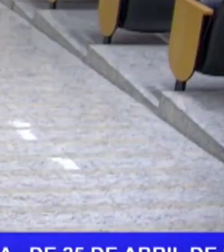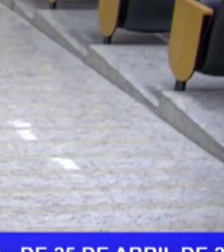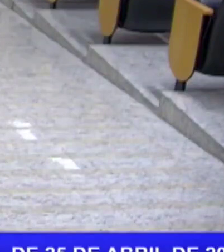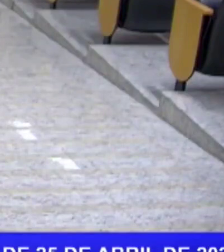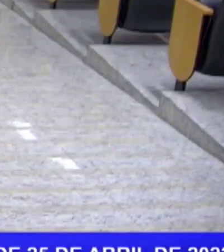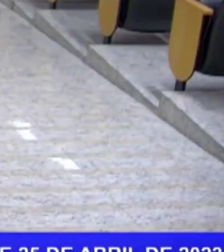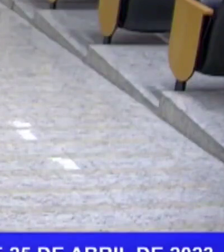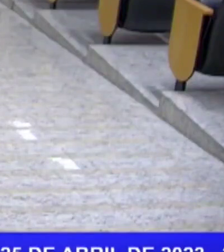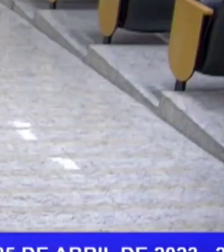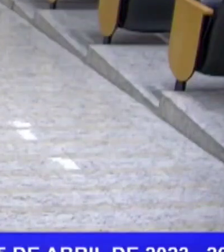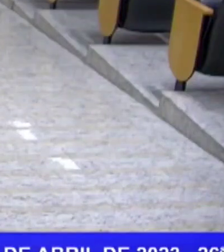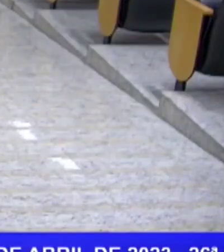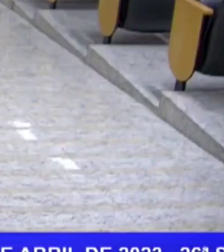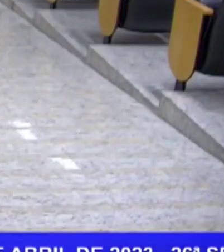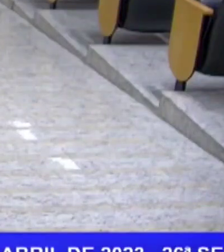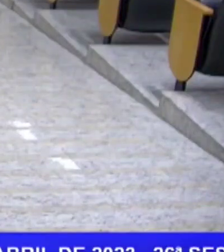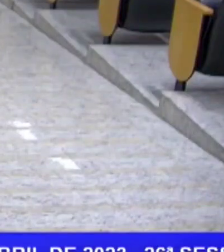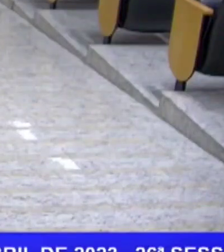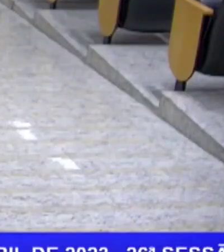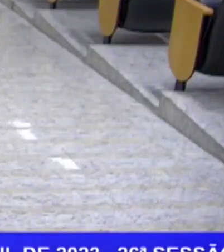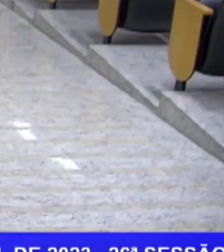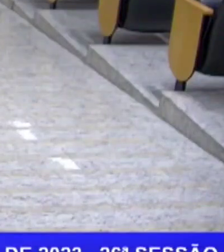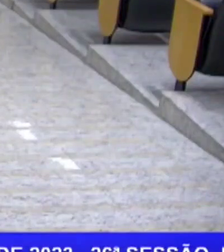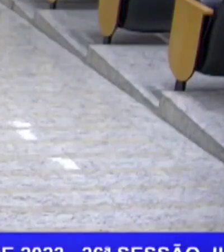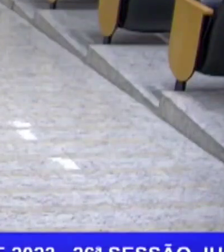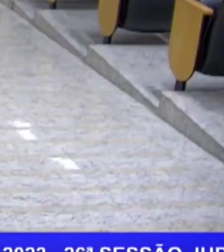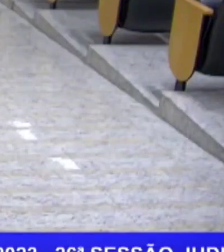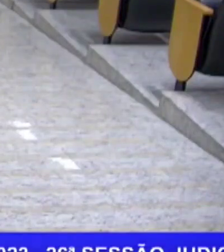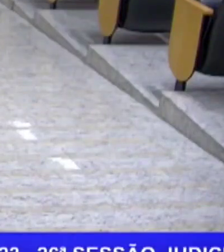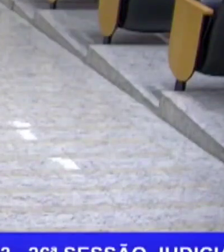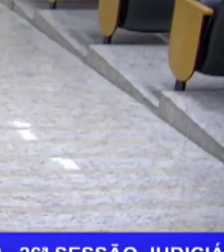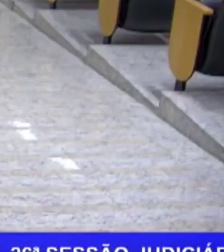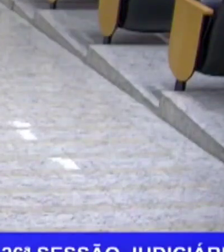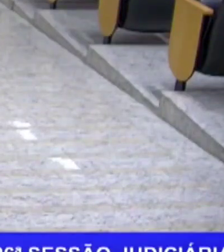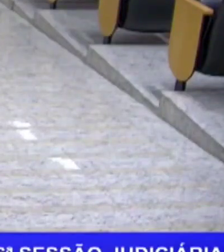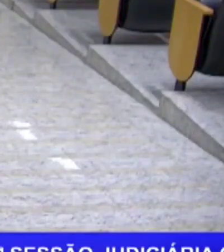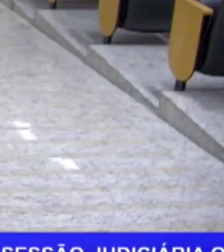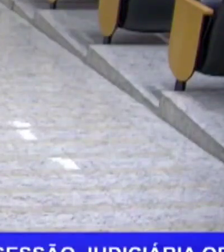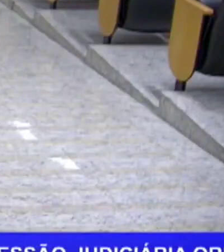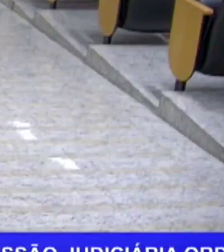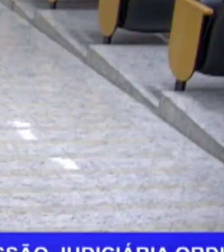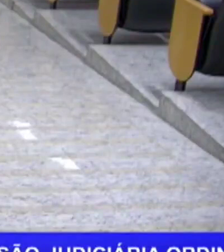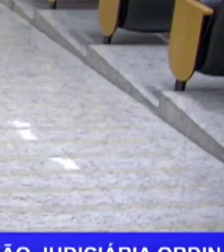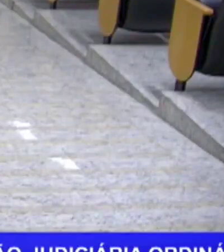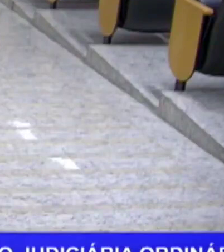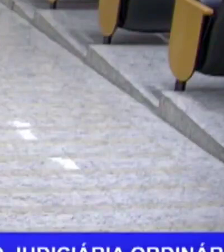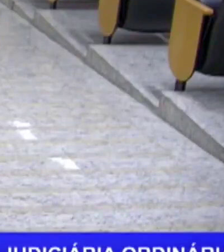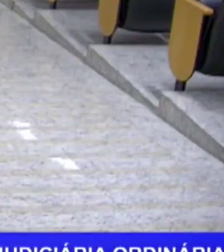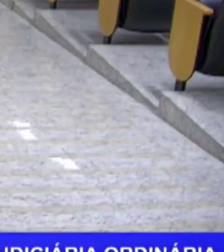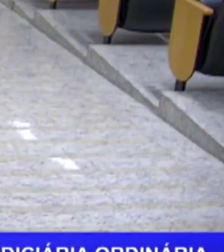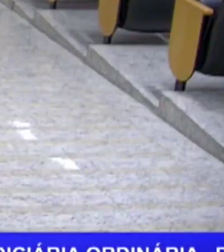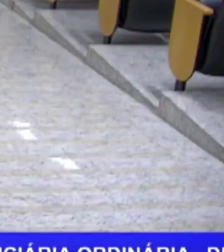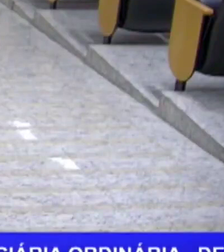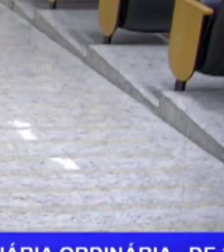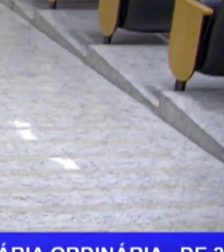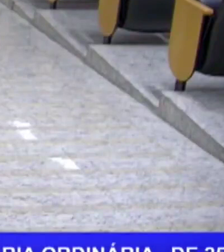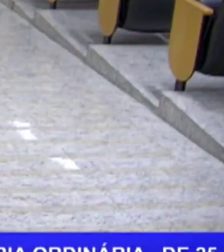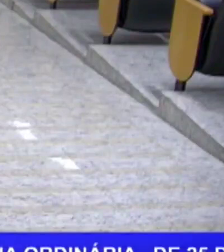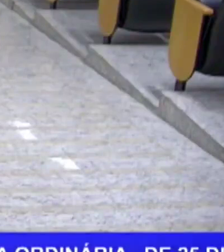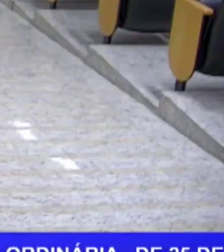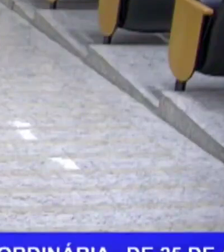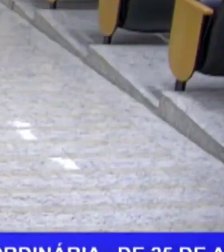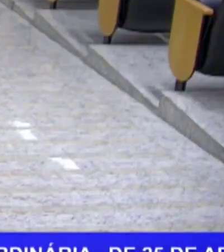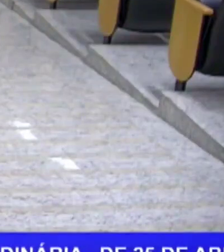lado direito e do lado esquerdo. Ao lado esquerdo podemos ver algumas pessoas espalhadas nos primeiros assentos e ao lado